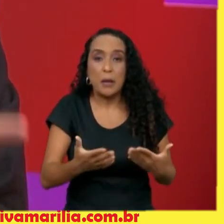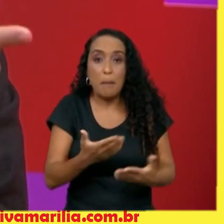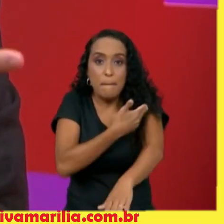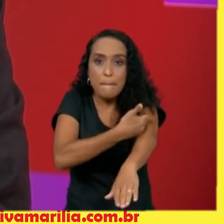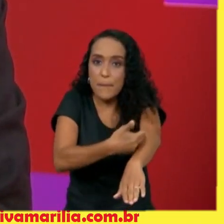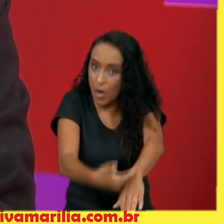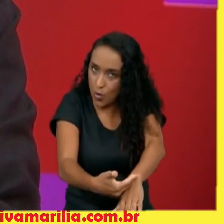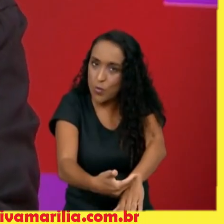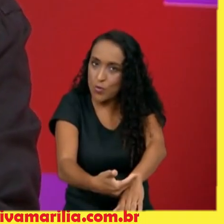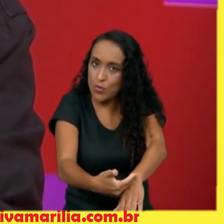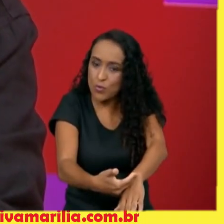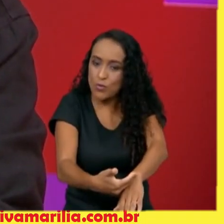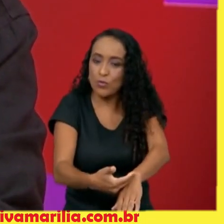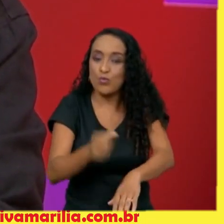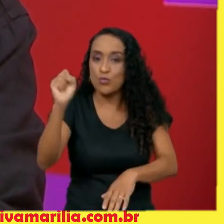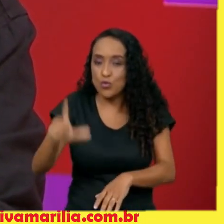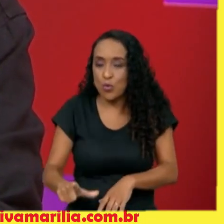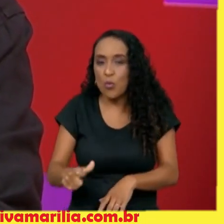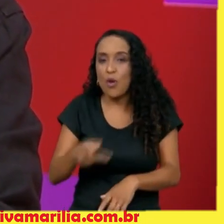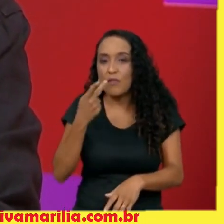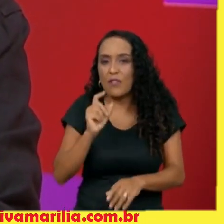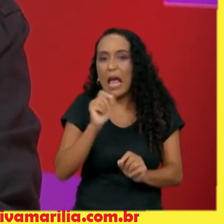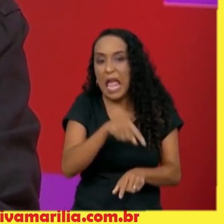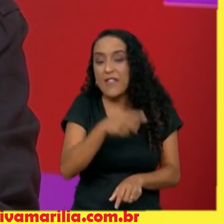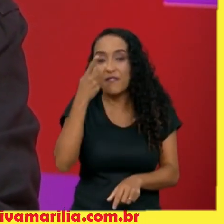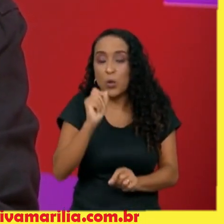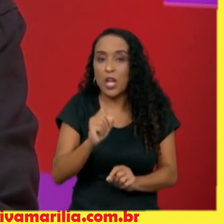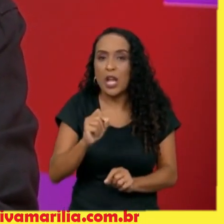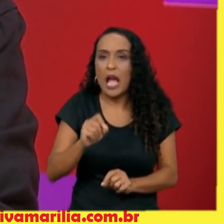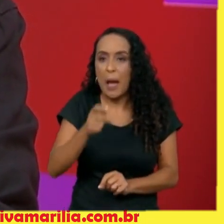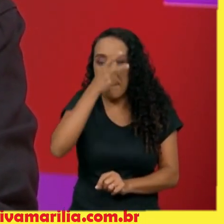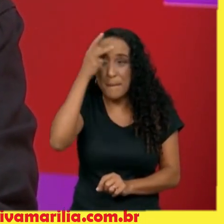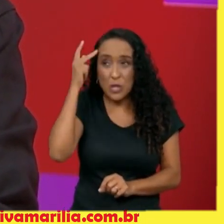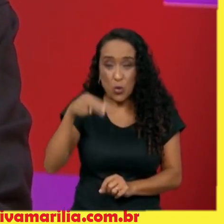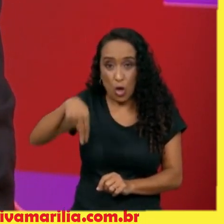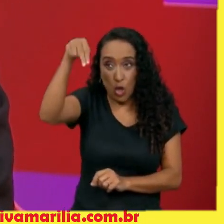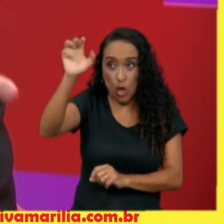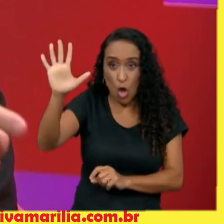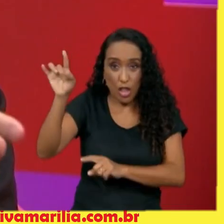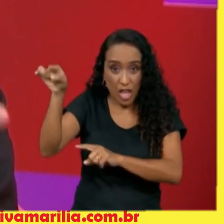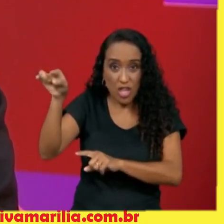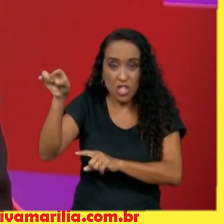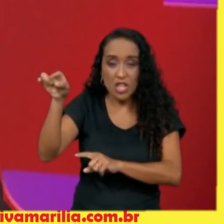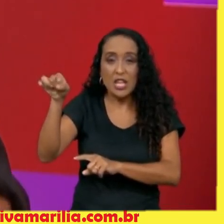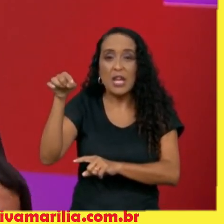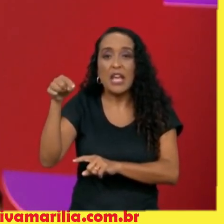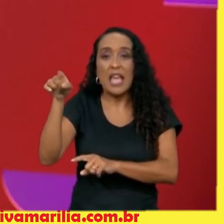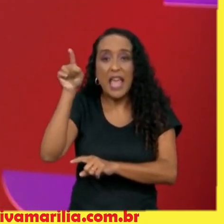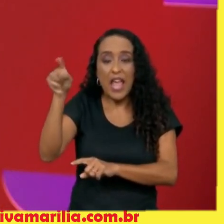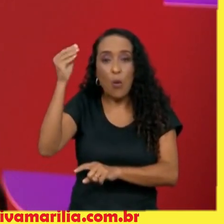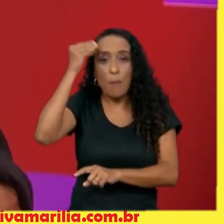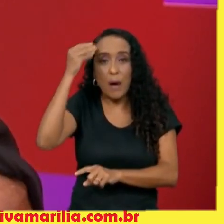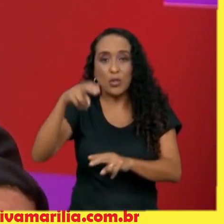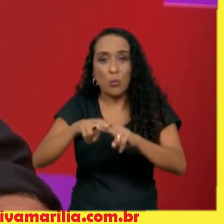Branco no Sul, e aí vai dizer que o nordestino é que deixou ele pobre. Isso é racismo também, isso não é preconceito